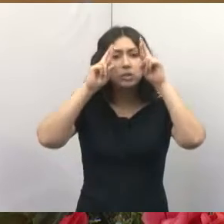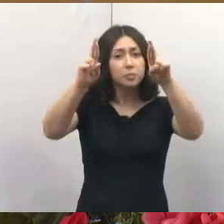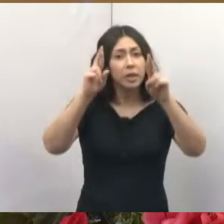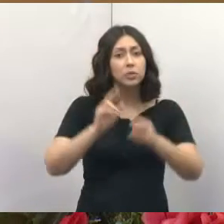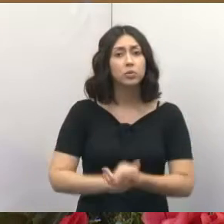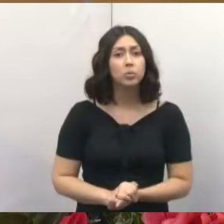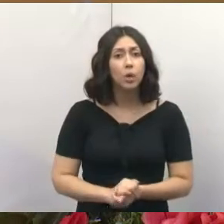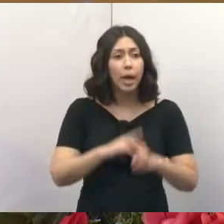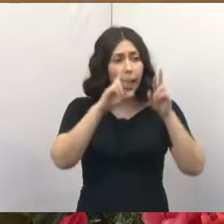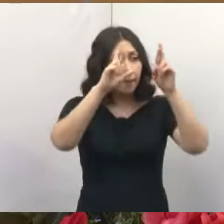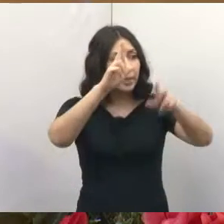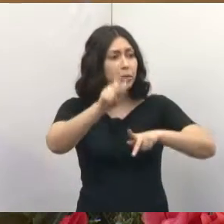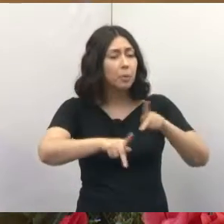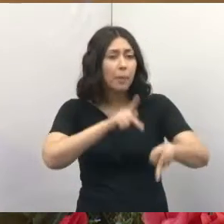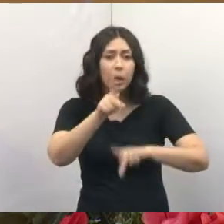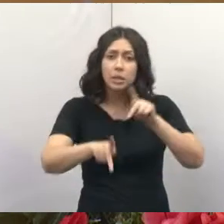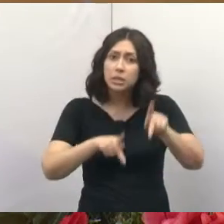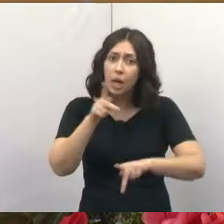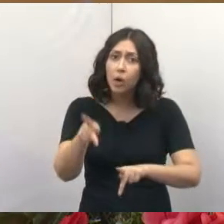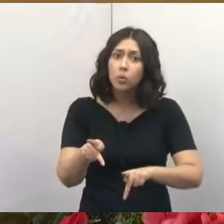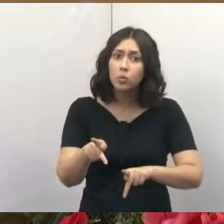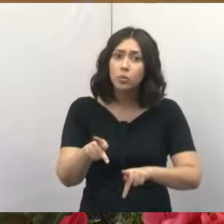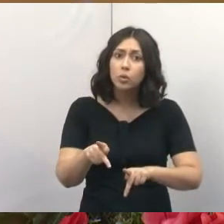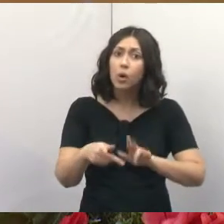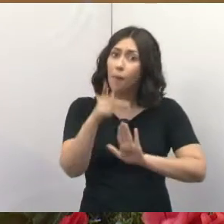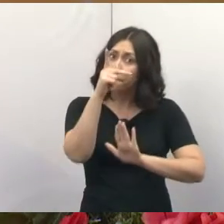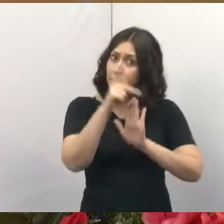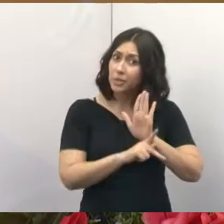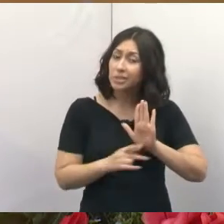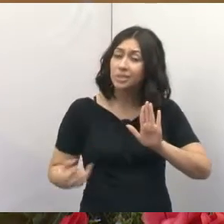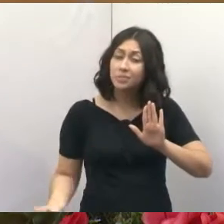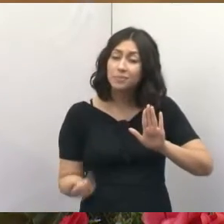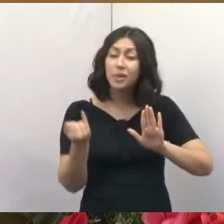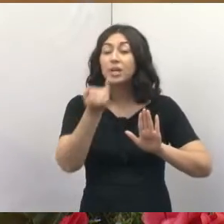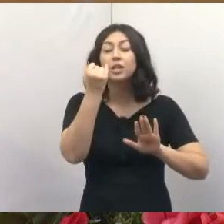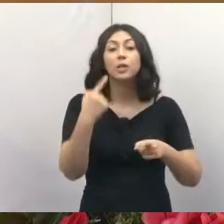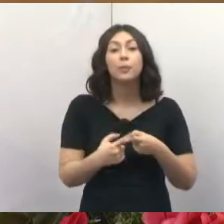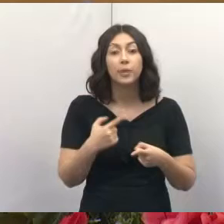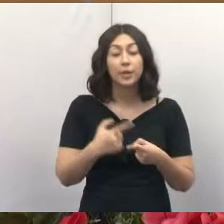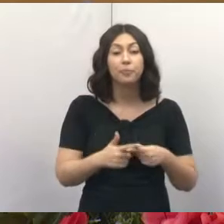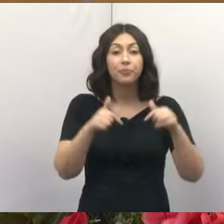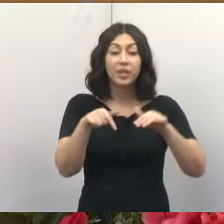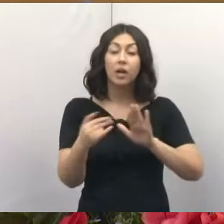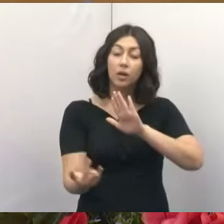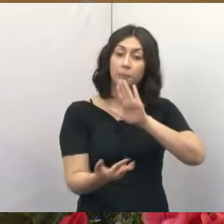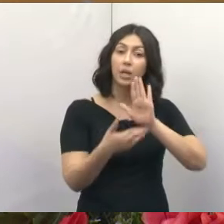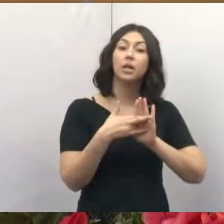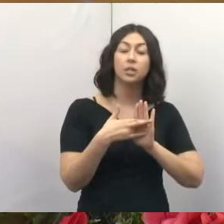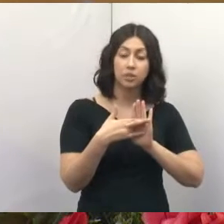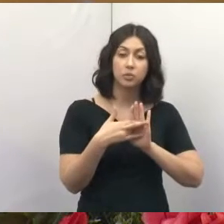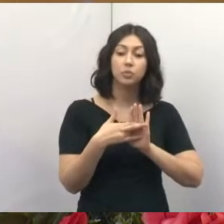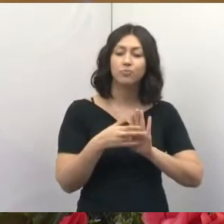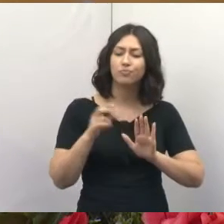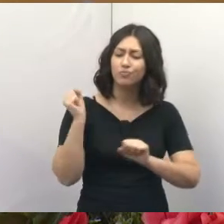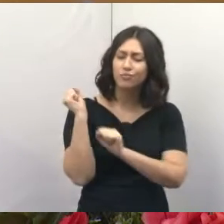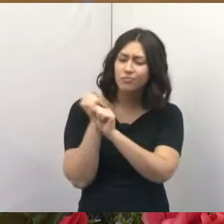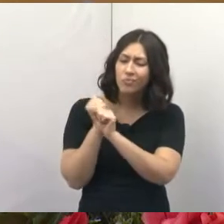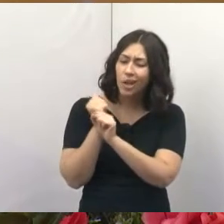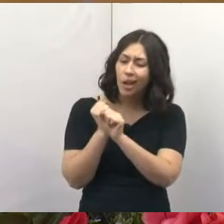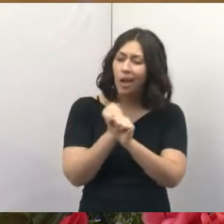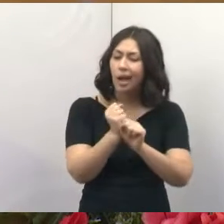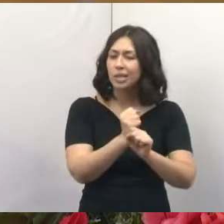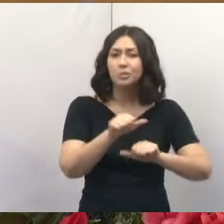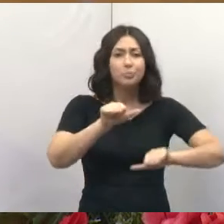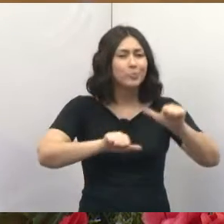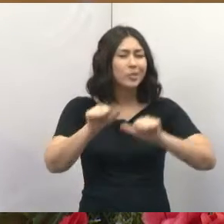com respeito à população que nos elegeu, e esse projeto é essencial, porque aqui o regimento interno da Câmara, há muitos anos aqui,